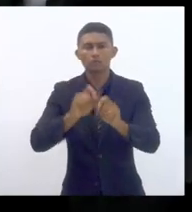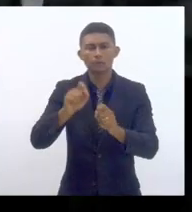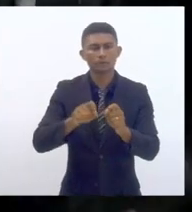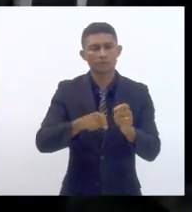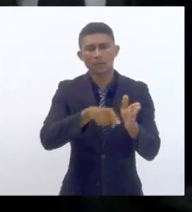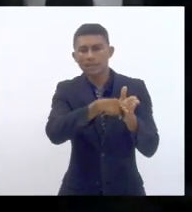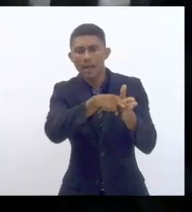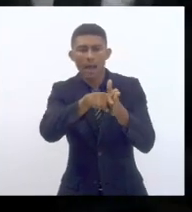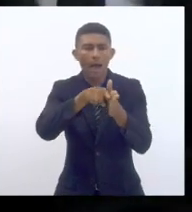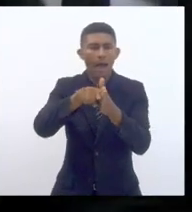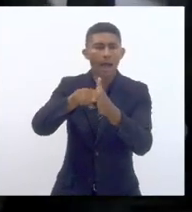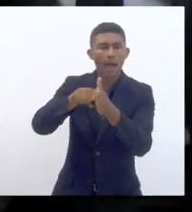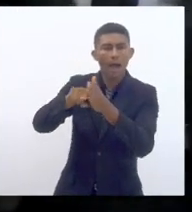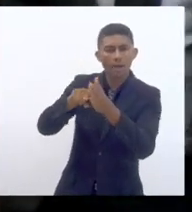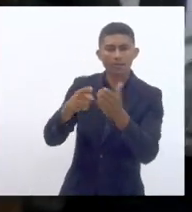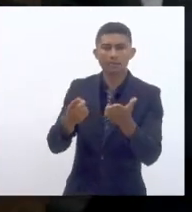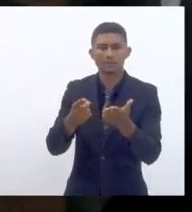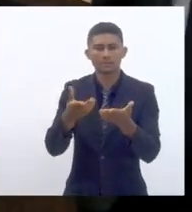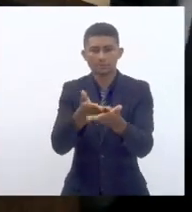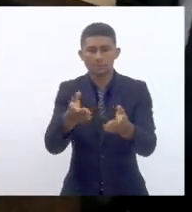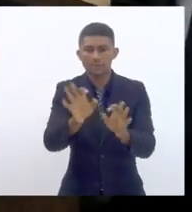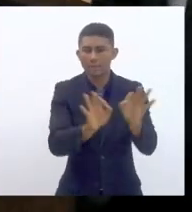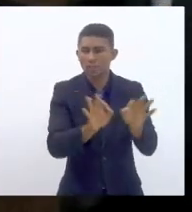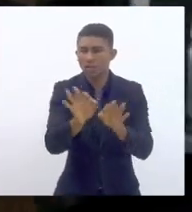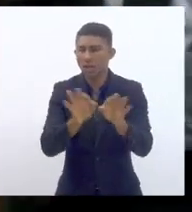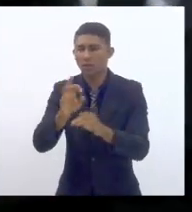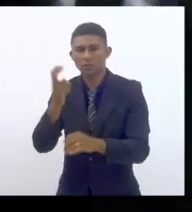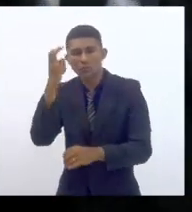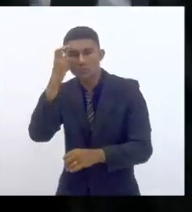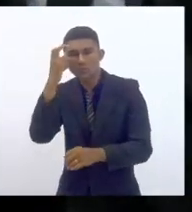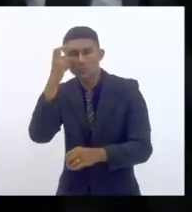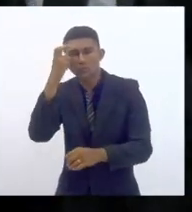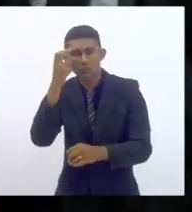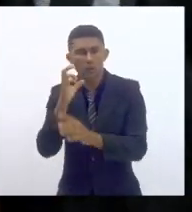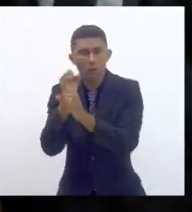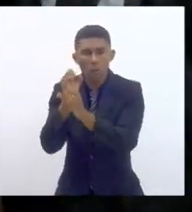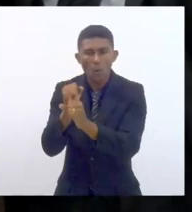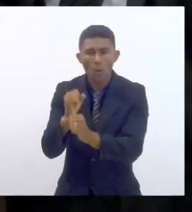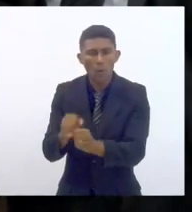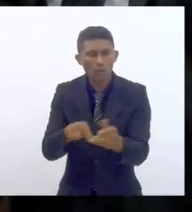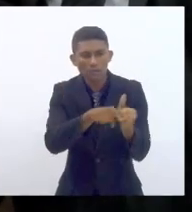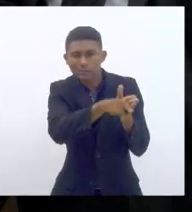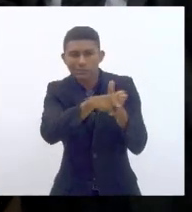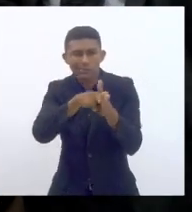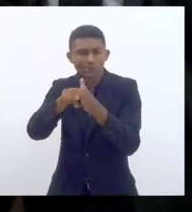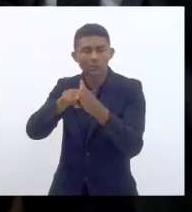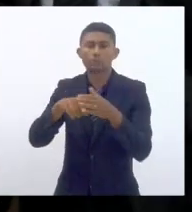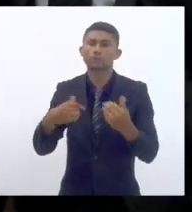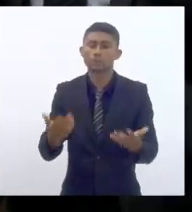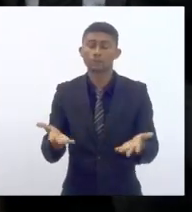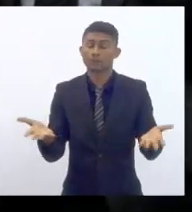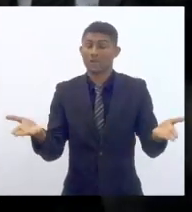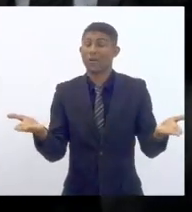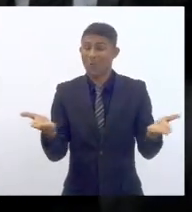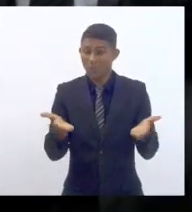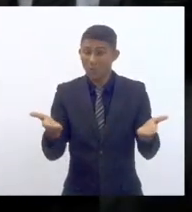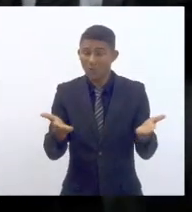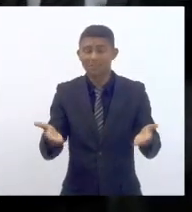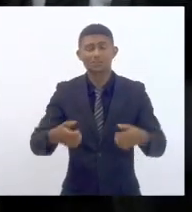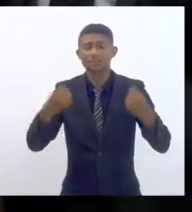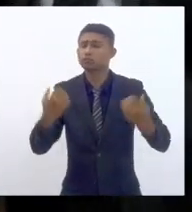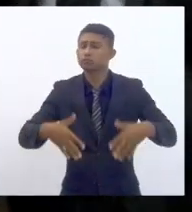de projetos culturais. O que, que acontece? Atualmente, tem tanta